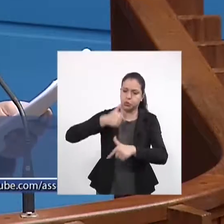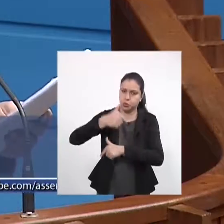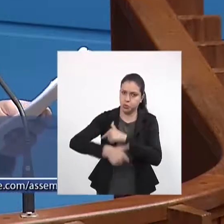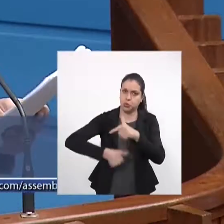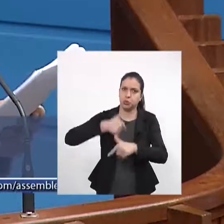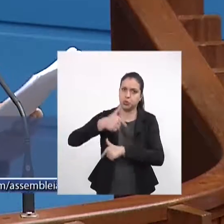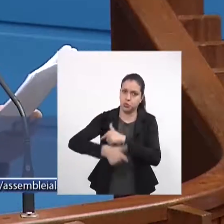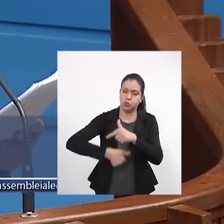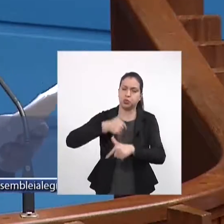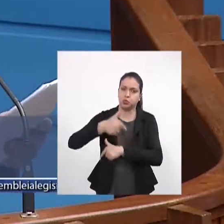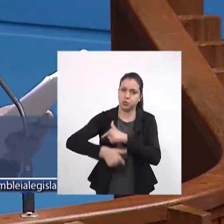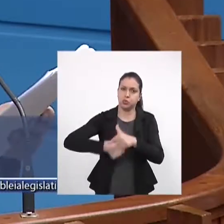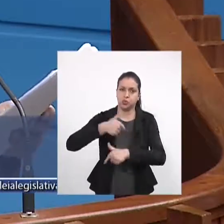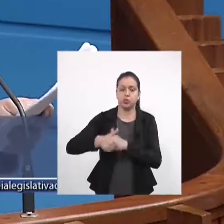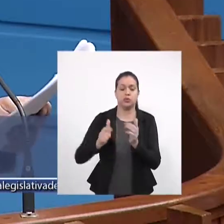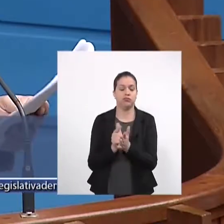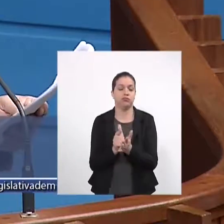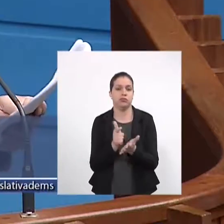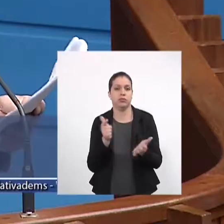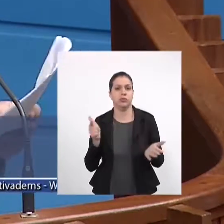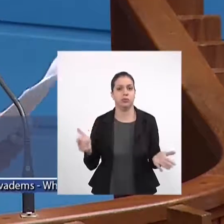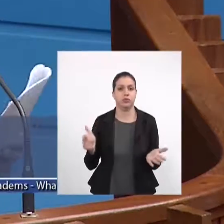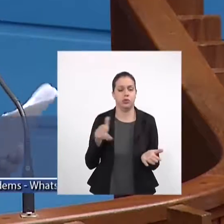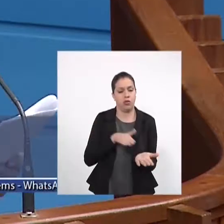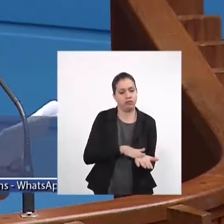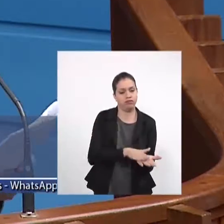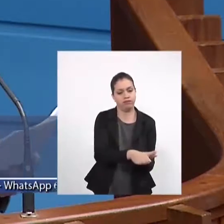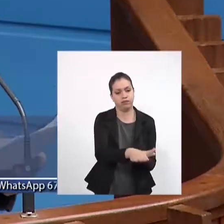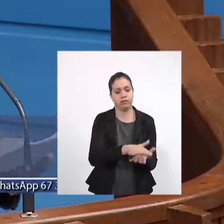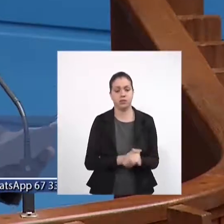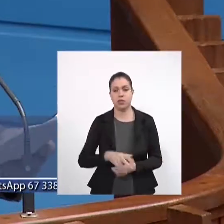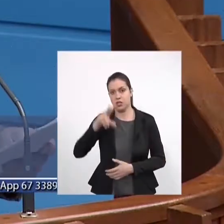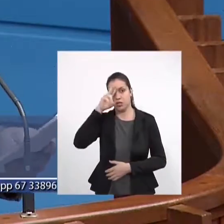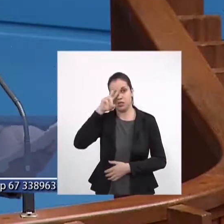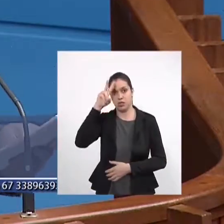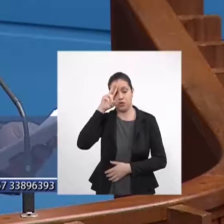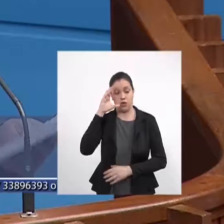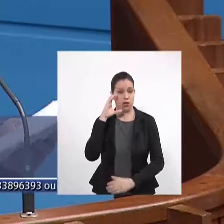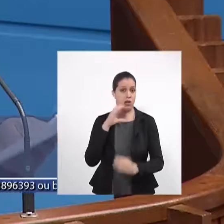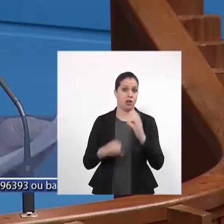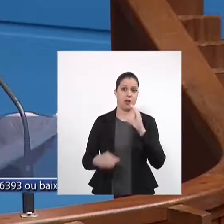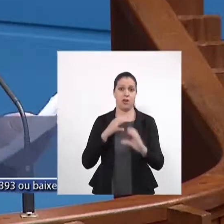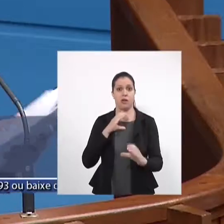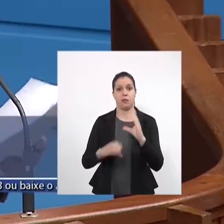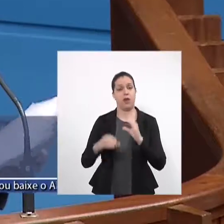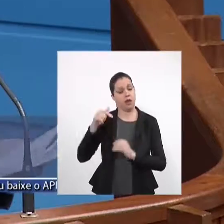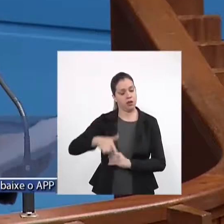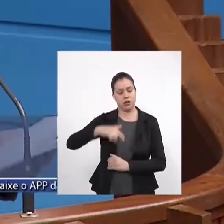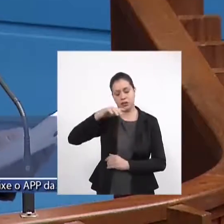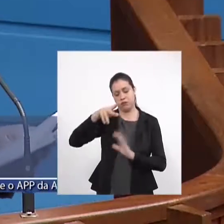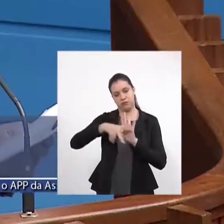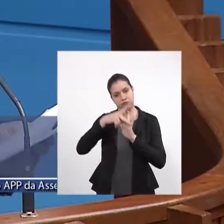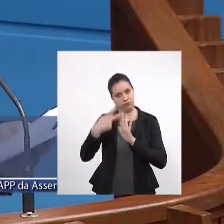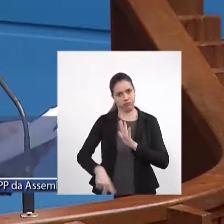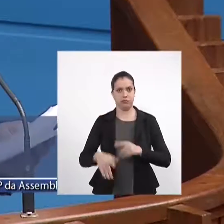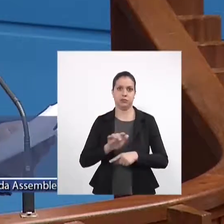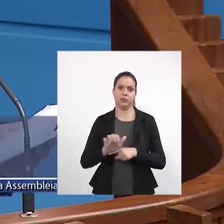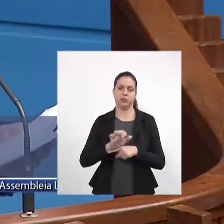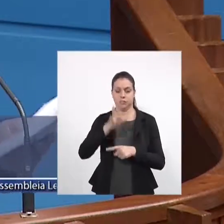maior tradicional jornal impresso na história das comunicações em Mato Grosso do